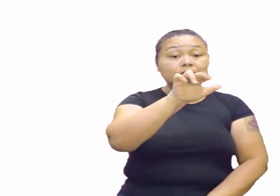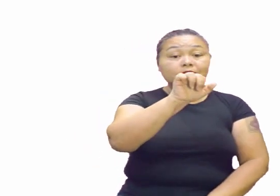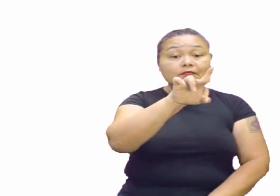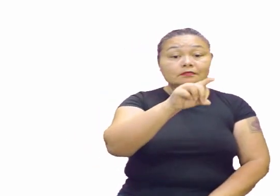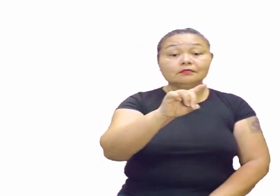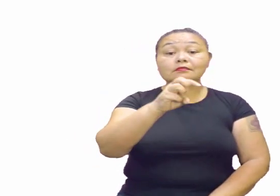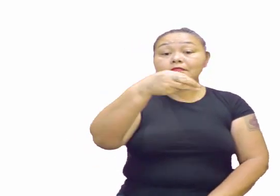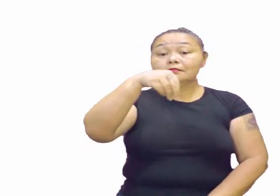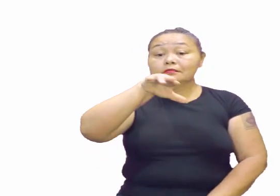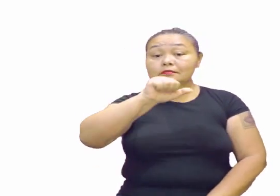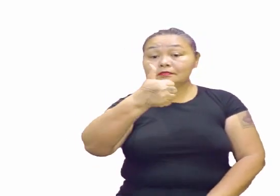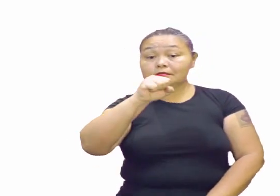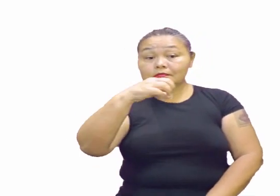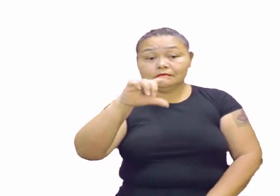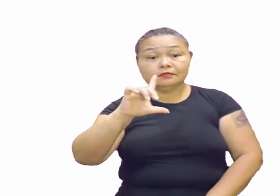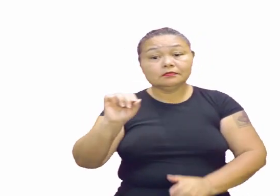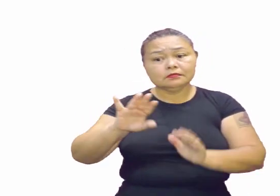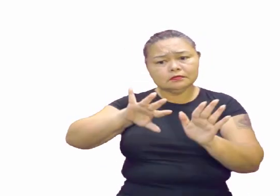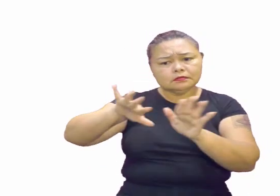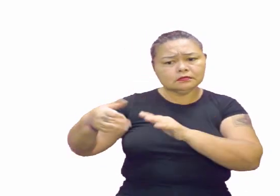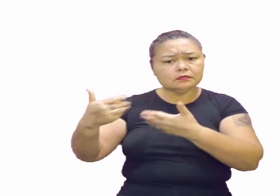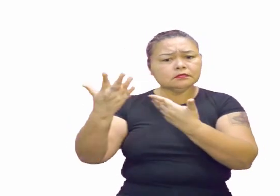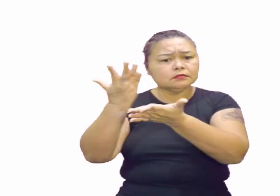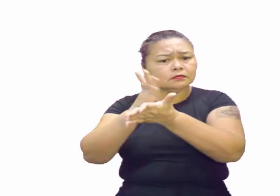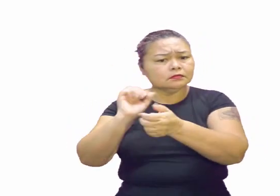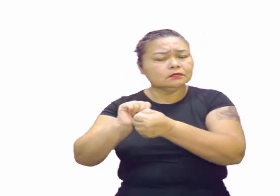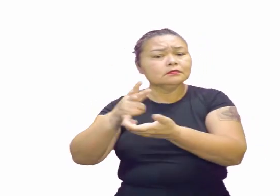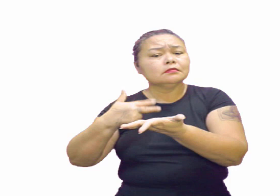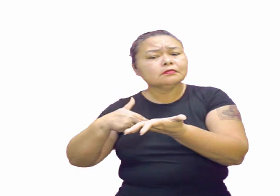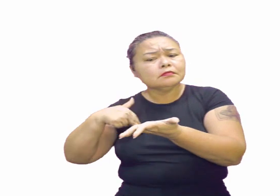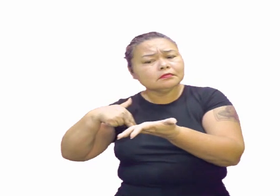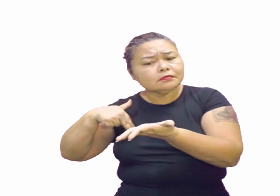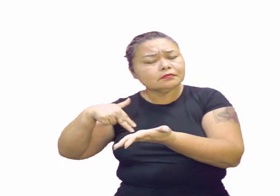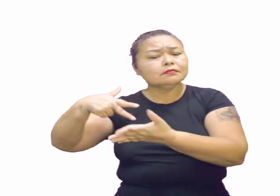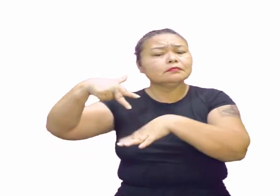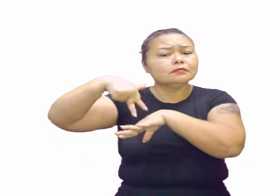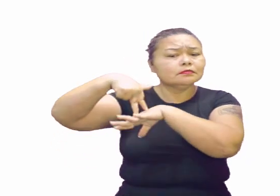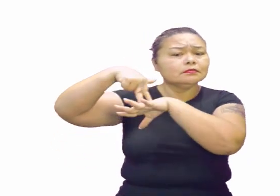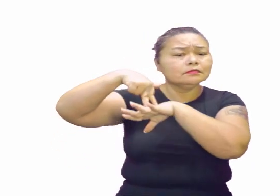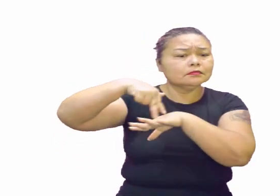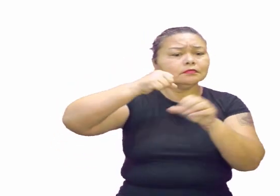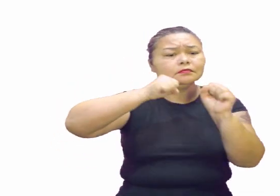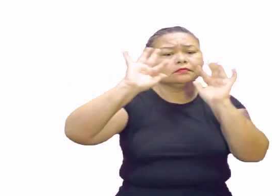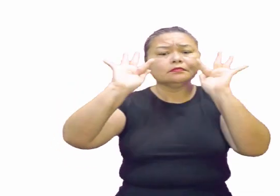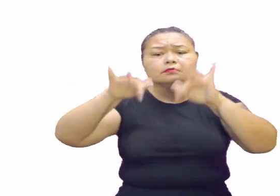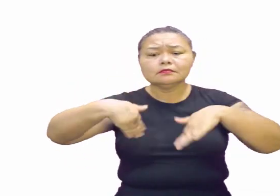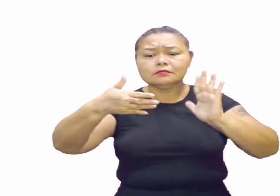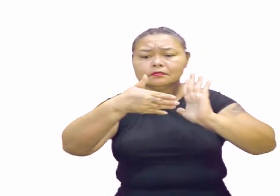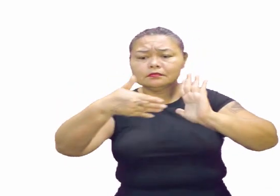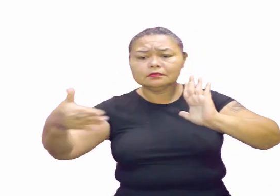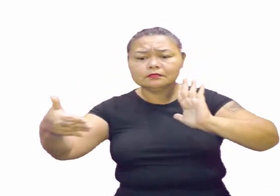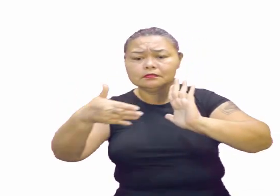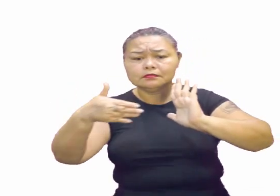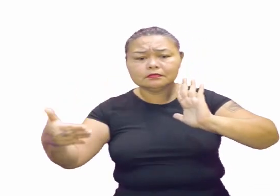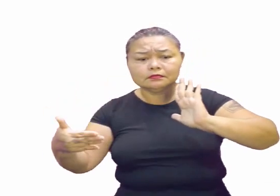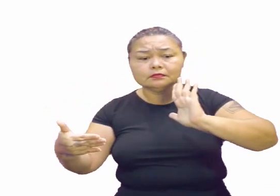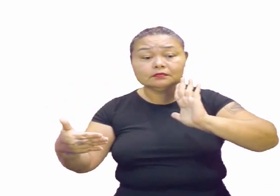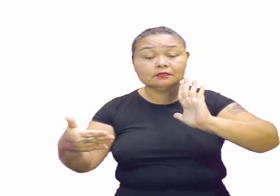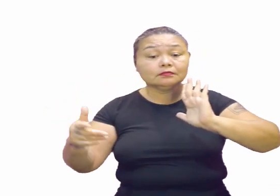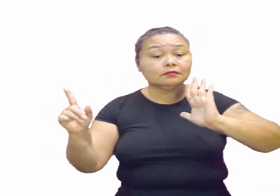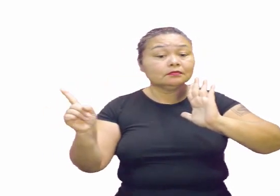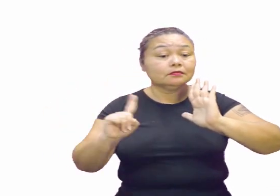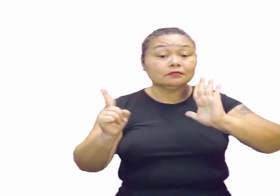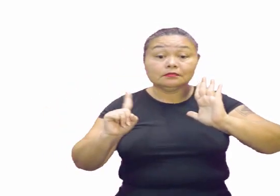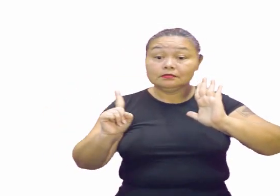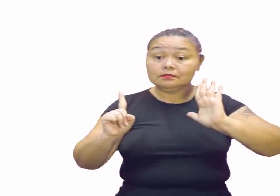1894, conteve a revolta e permaneceu no poder até o fim do seu mandato. E aluno, não